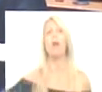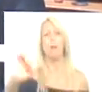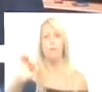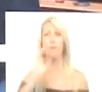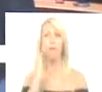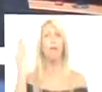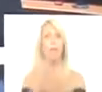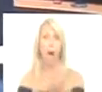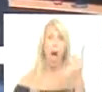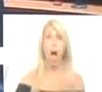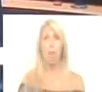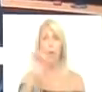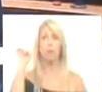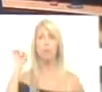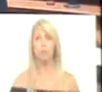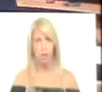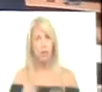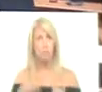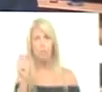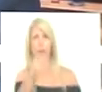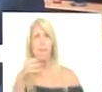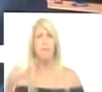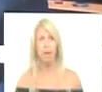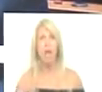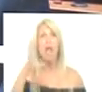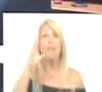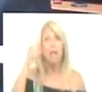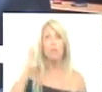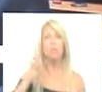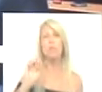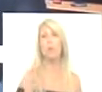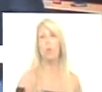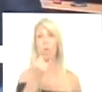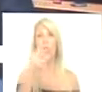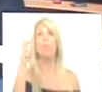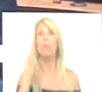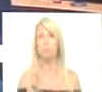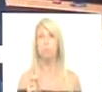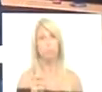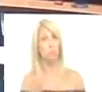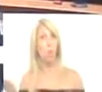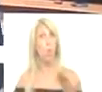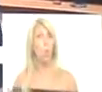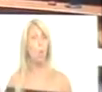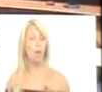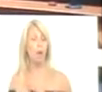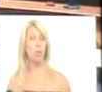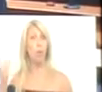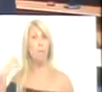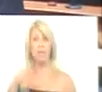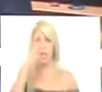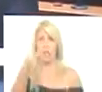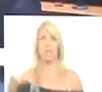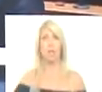redunda num aumento líquido dos encargos das PPPs em 10 milhões de euros em 2013, por comparação com o que anunciavam um ano